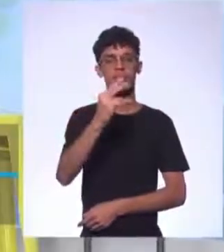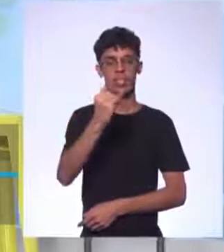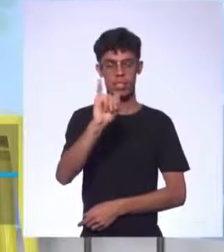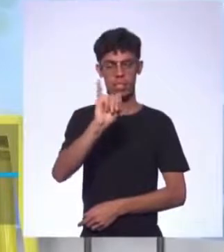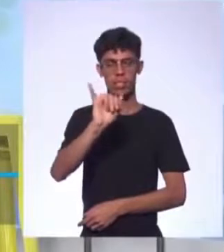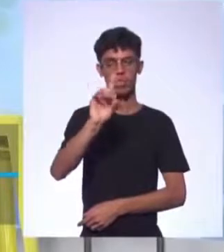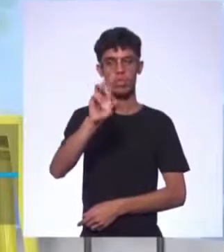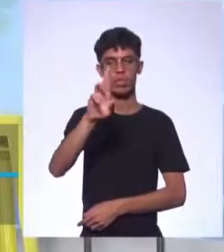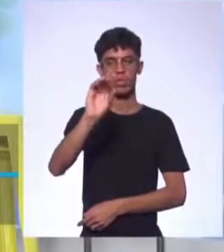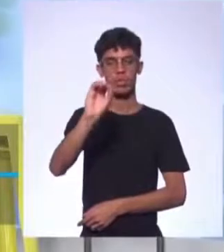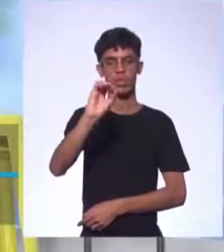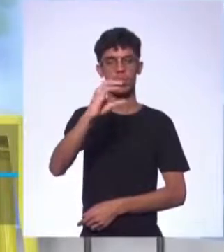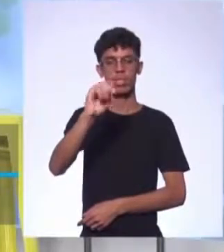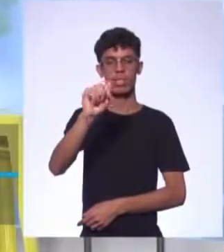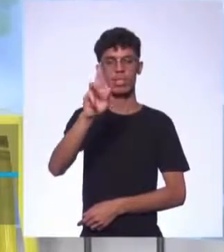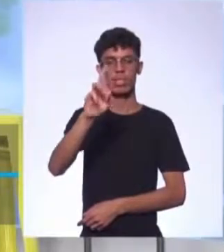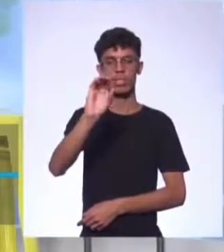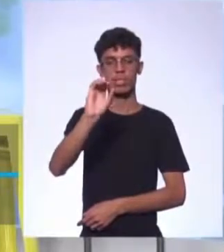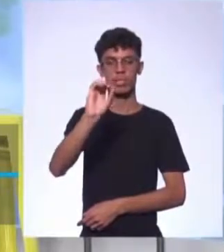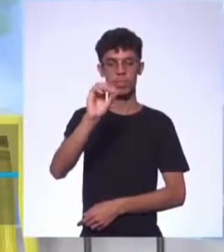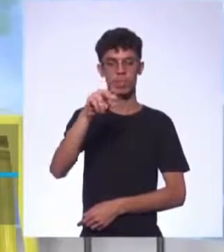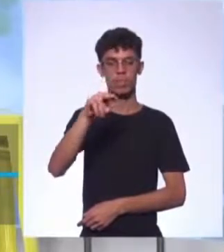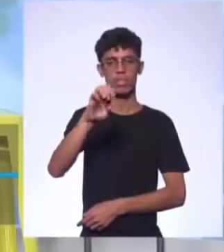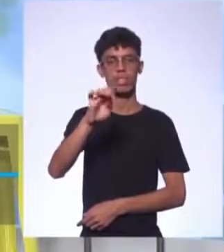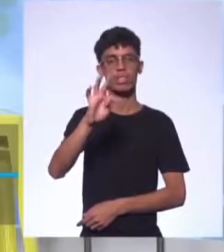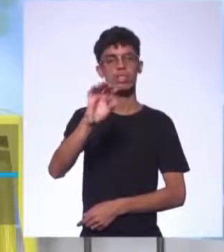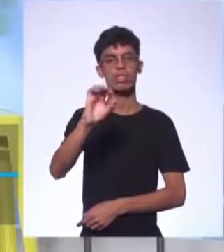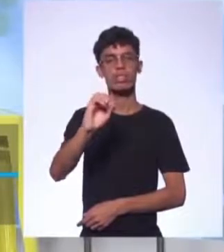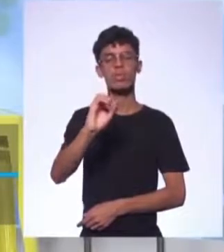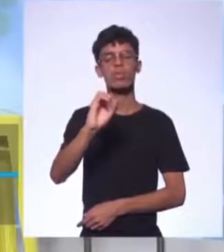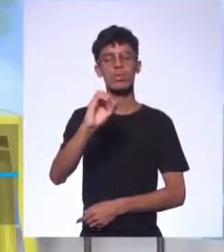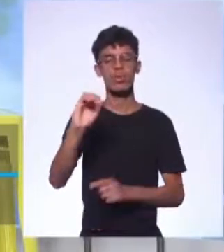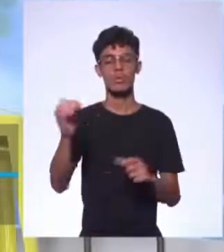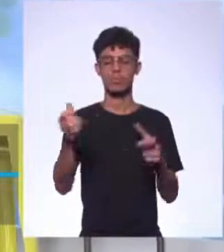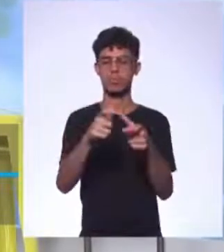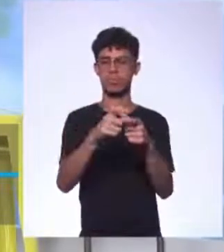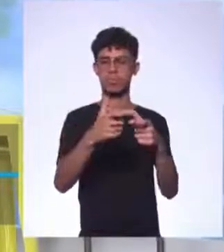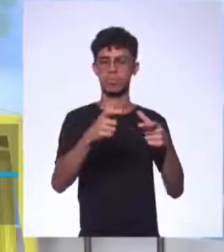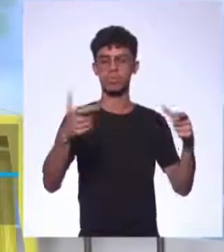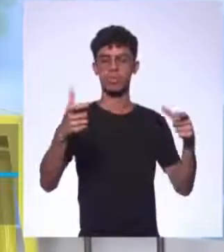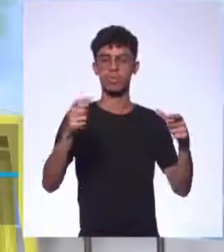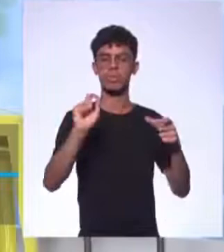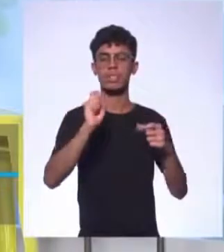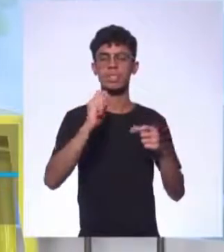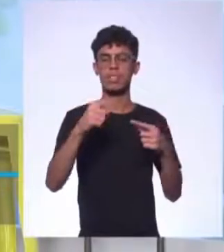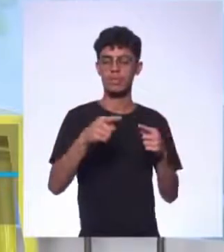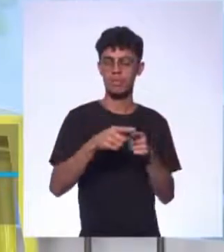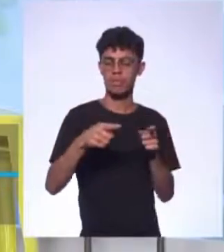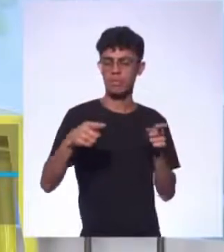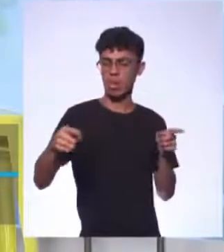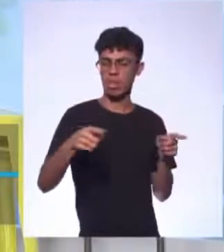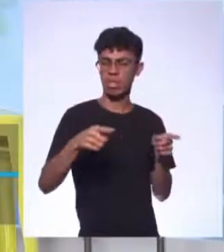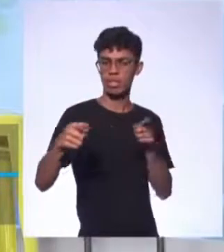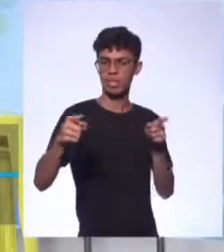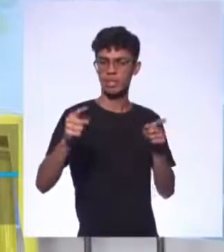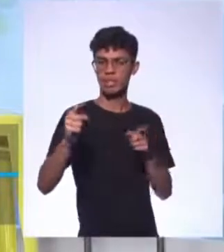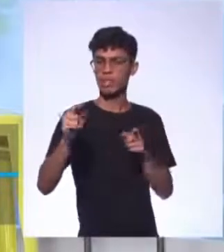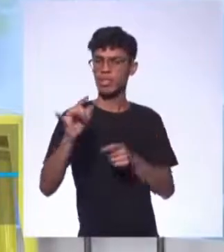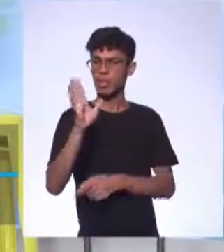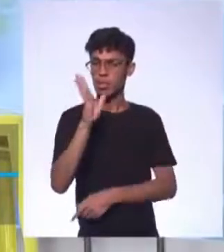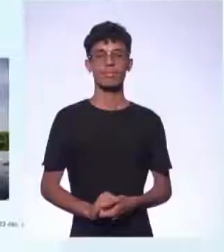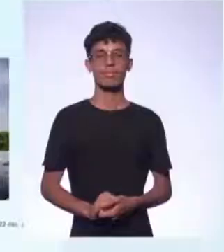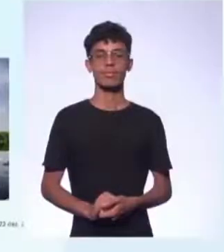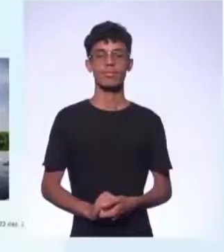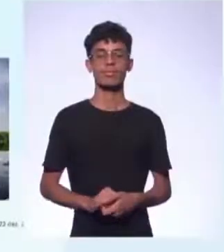esses materiais, e esses materiais eles possuem aí um grande tempo de decomposição,